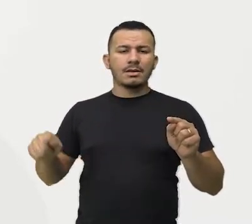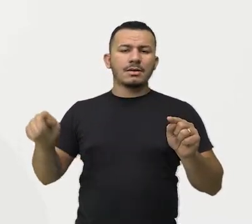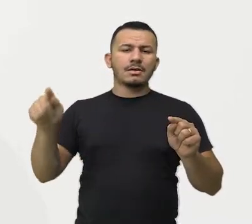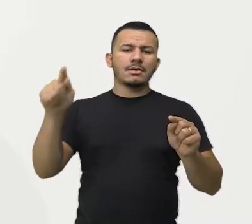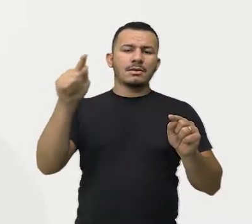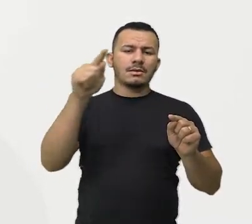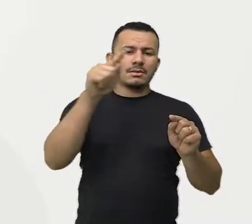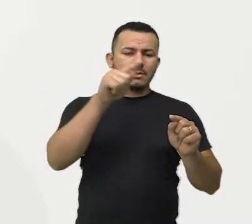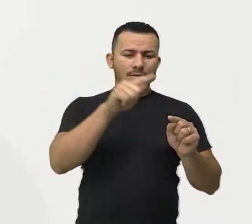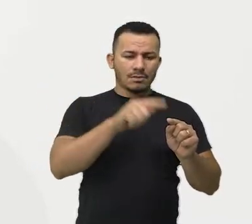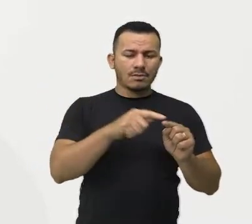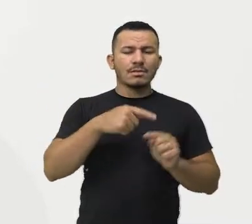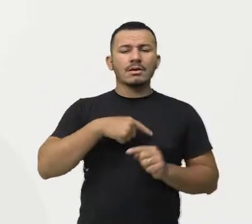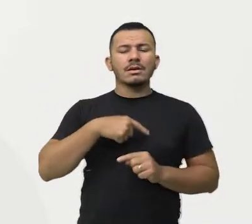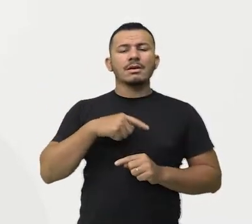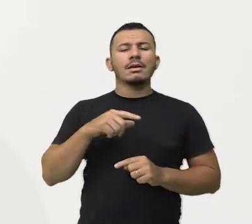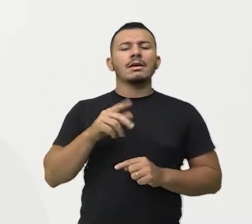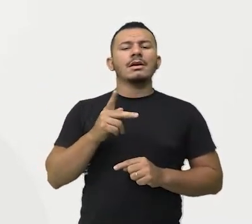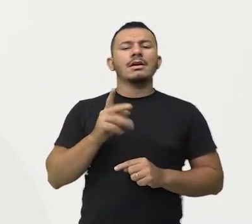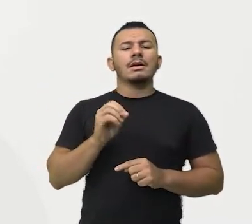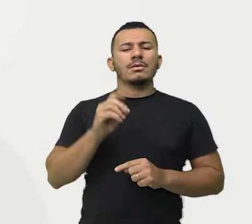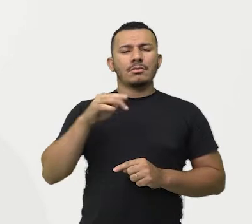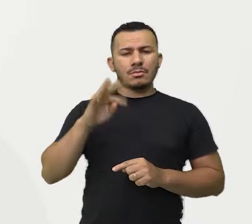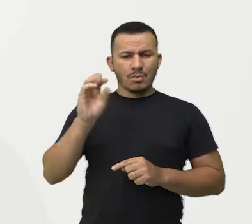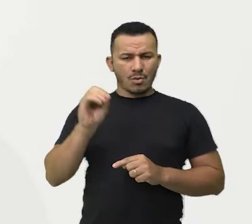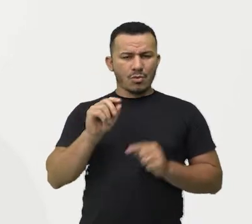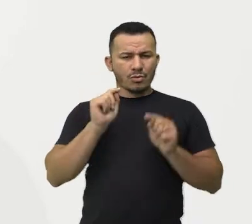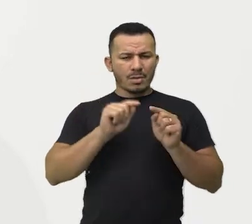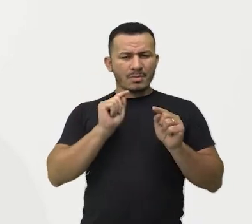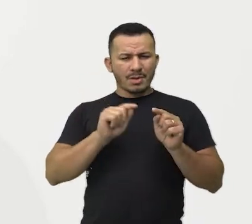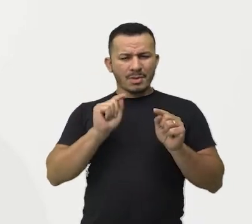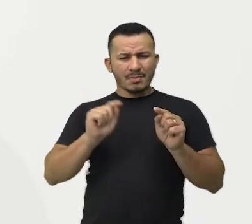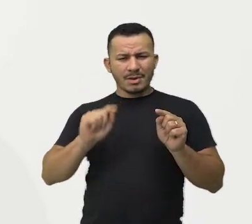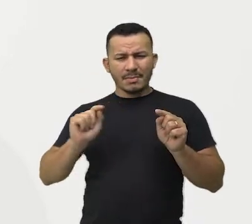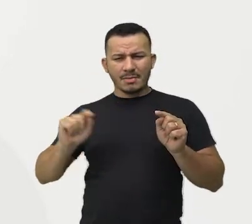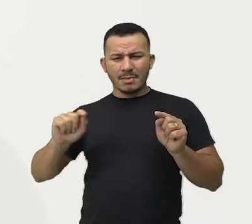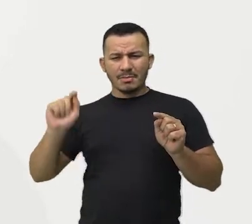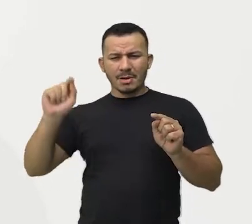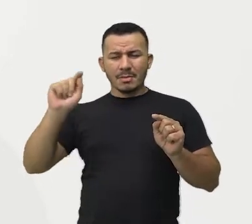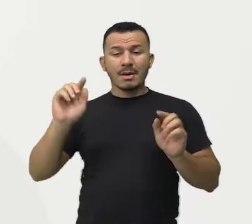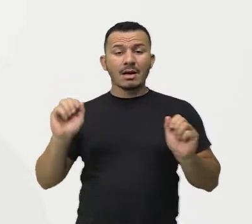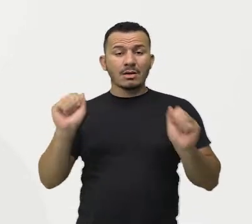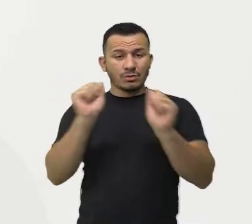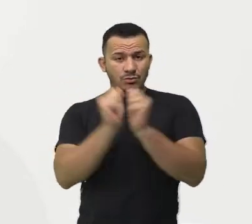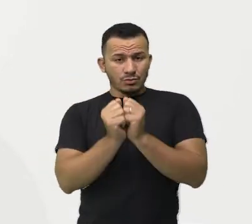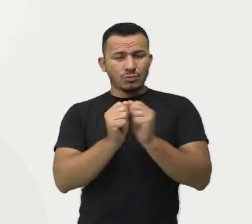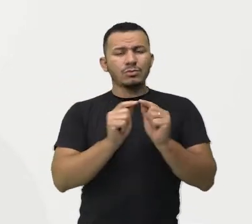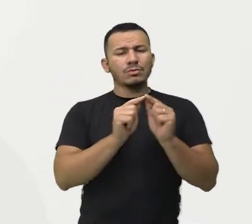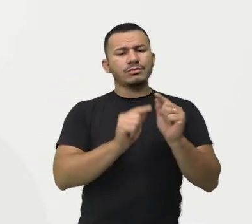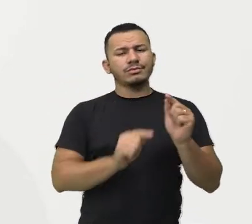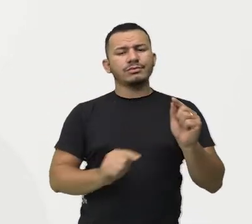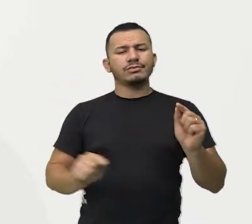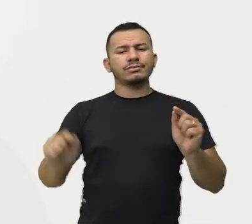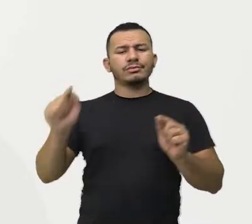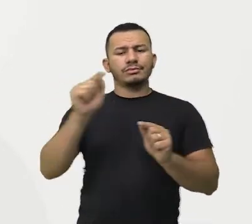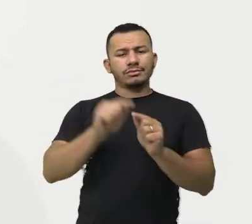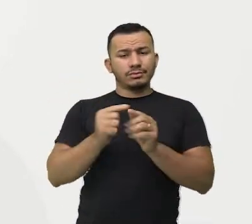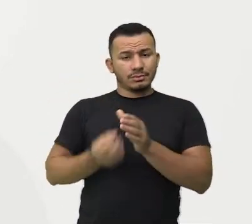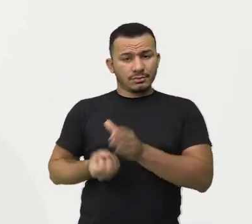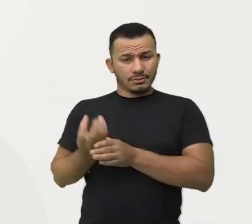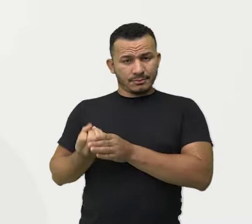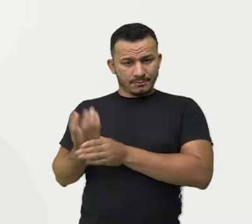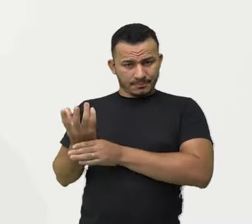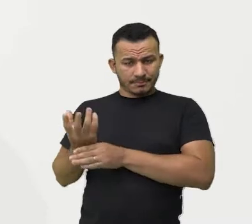por infinitos pontos. Nós temos infinitos pontos, aí juntando os infinitos pontos, nós temos então o que nós chamamos